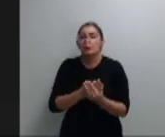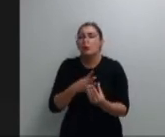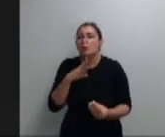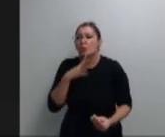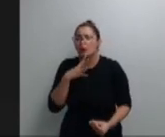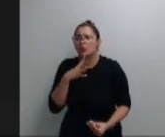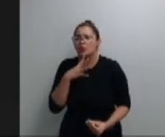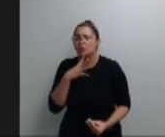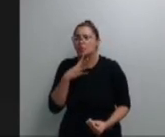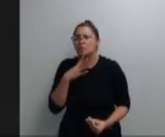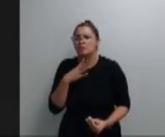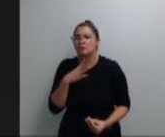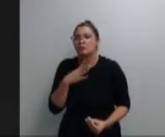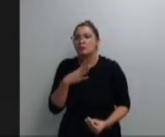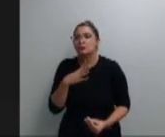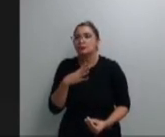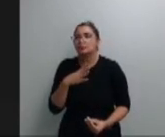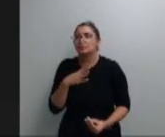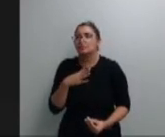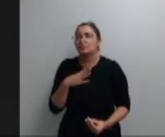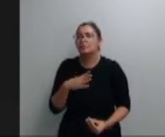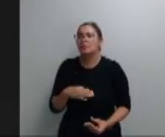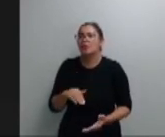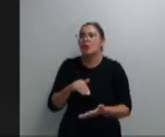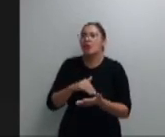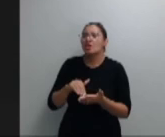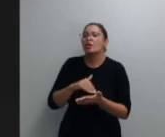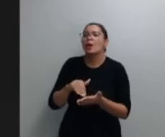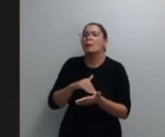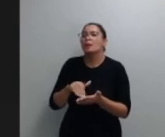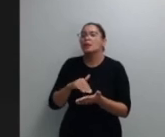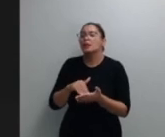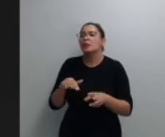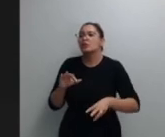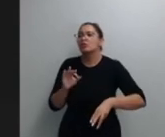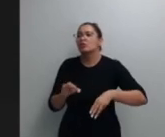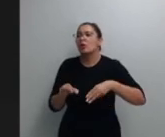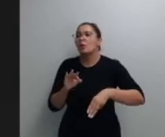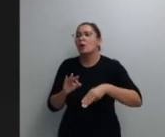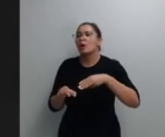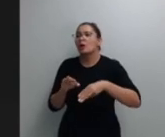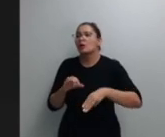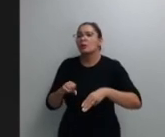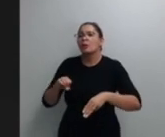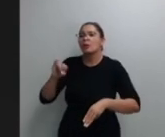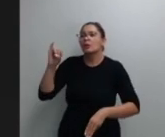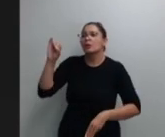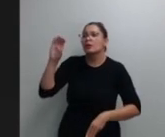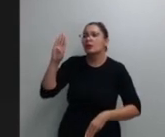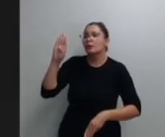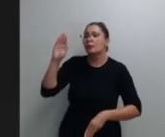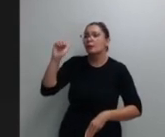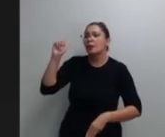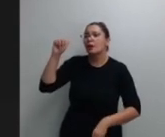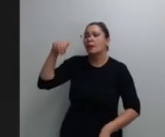sei qual é o número é da ministra Regina é daquele caso do Ibama ministra Regina acho que é